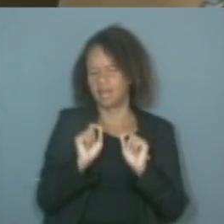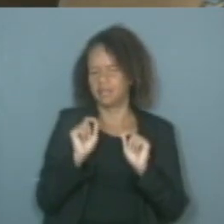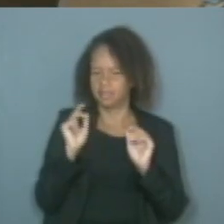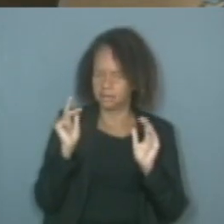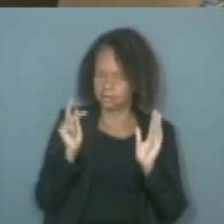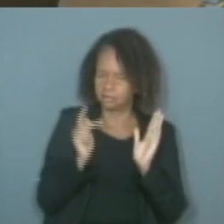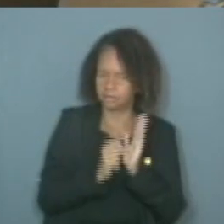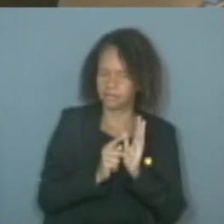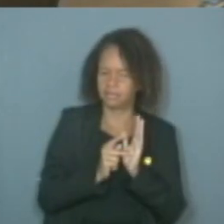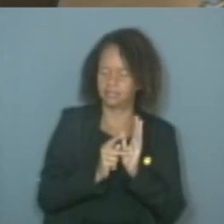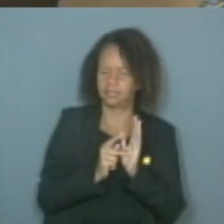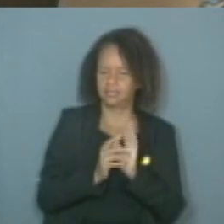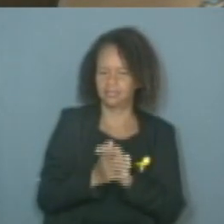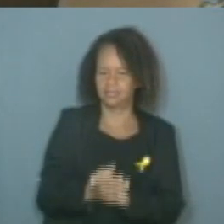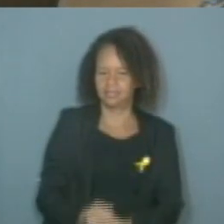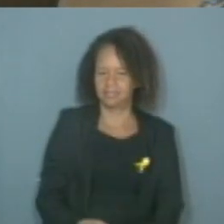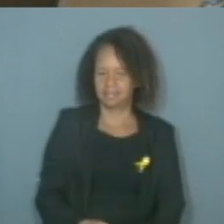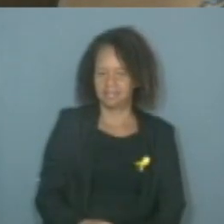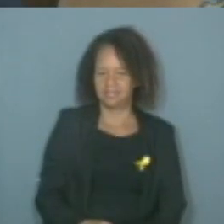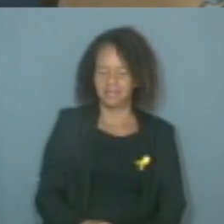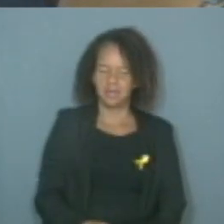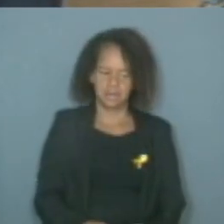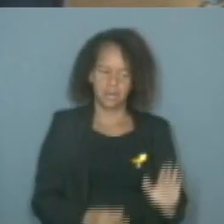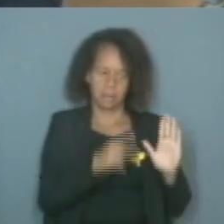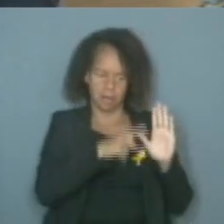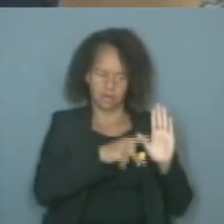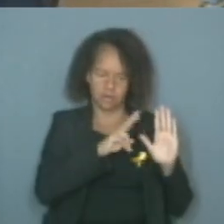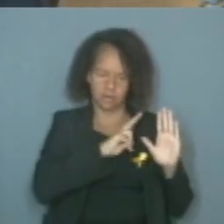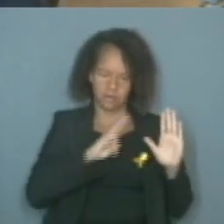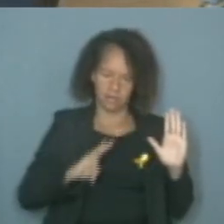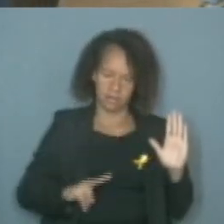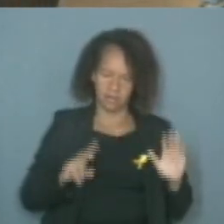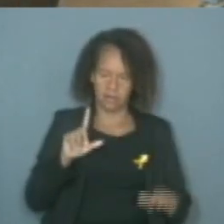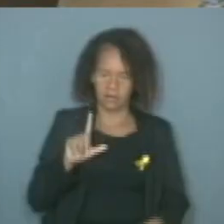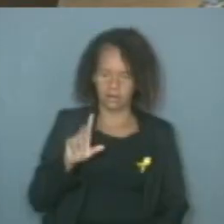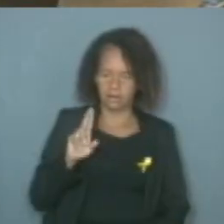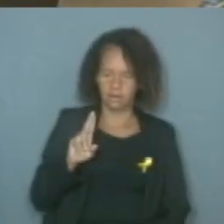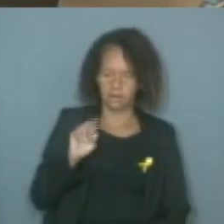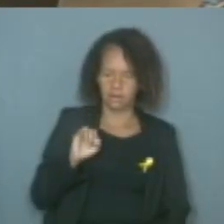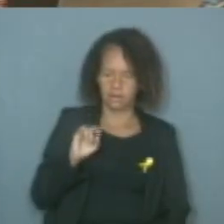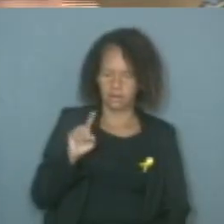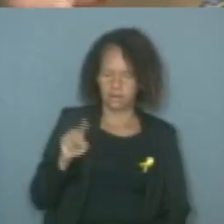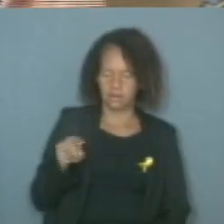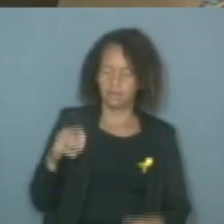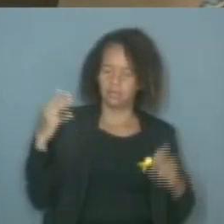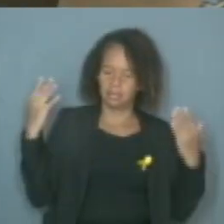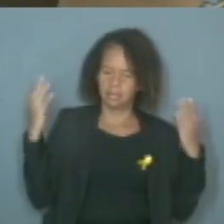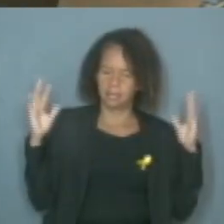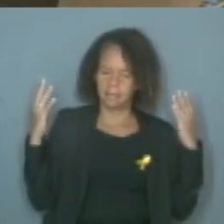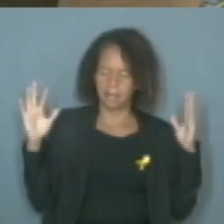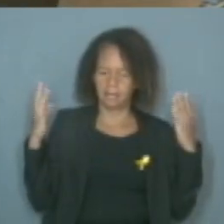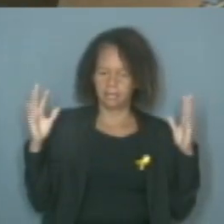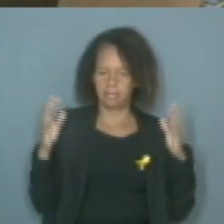defende. Eu sei que o projeto é do vereador Luiz Eustáquio, mas eu estou parabenizando